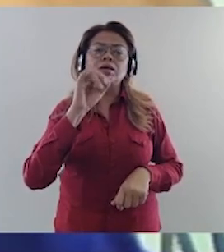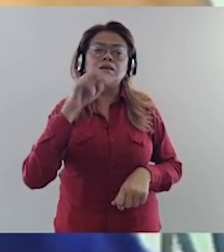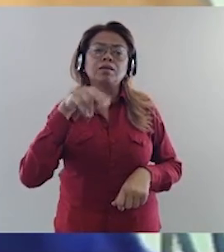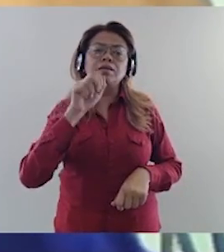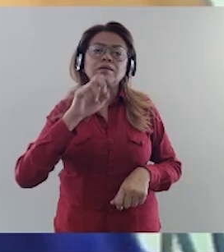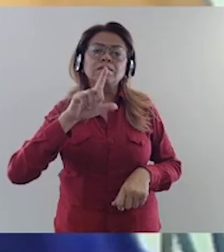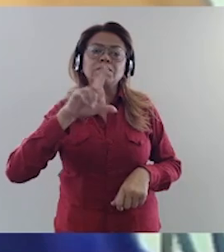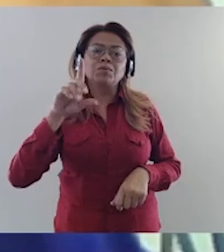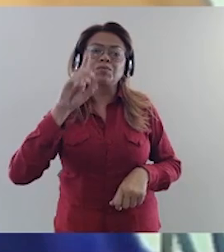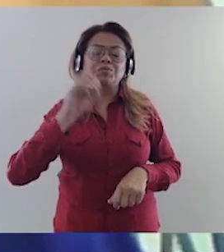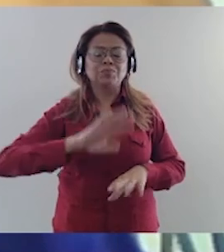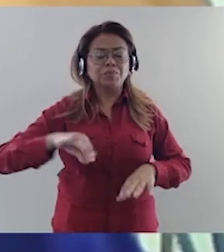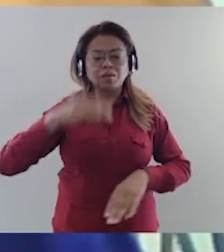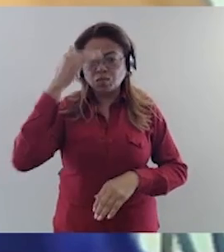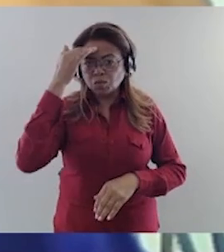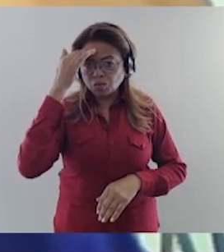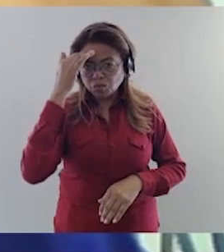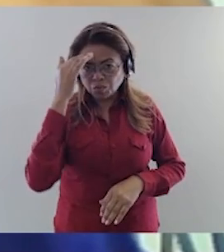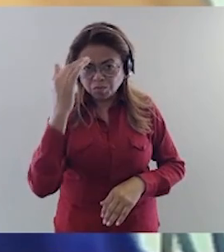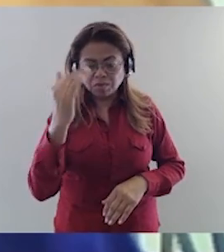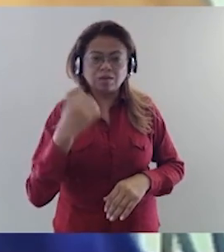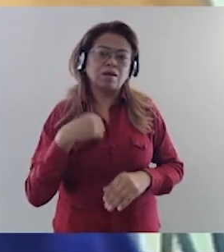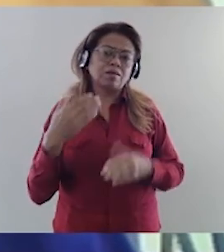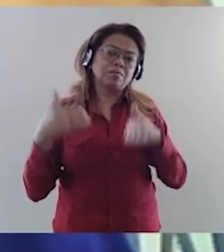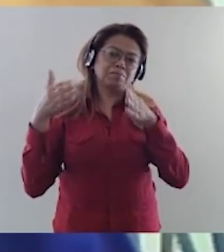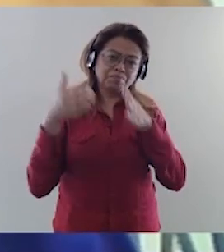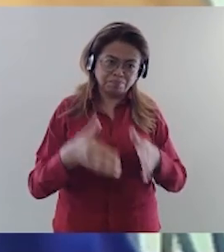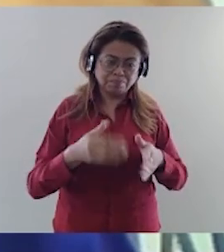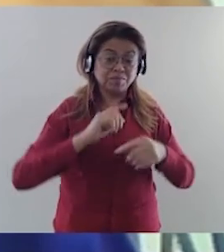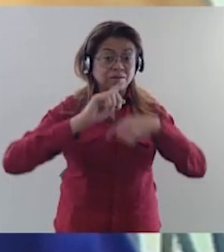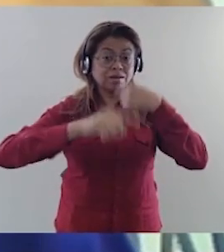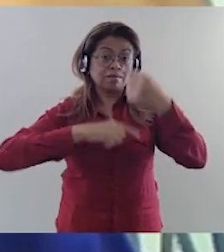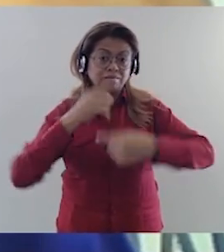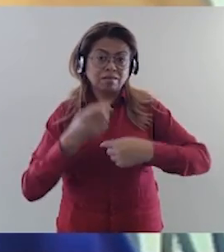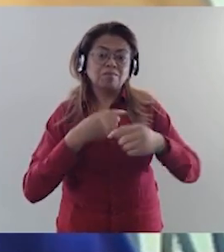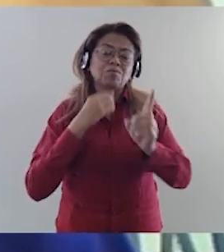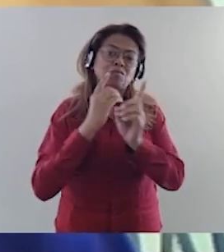nova oportunidade. Muito obrigada e até uma próxima vez.